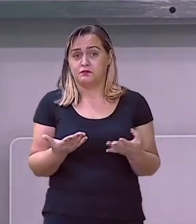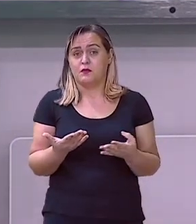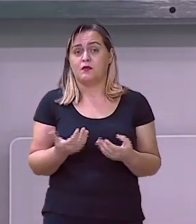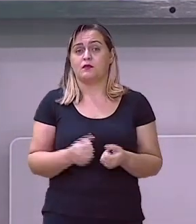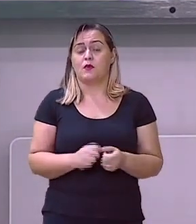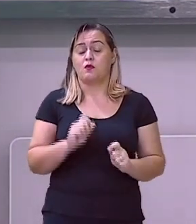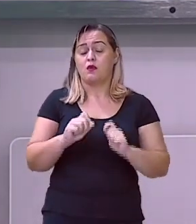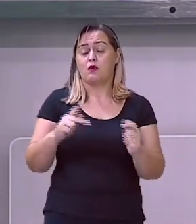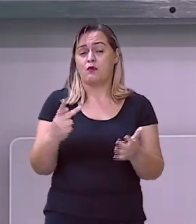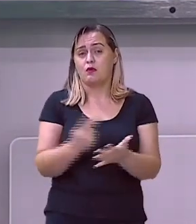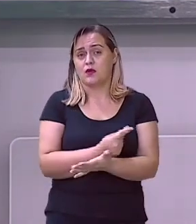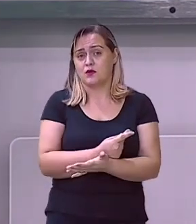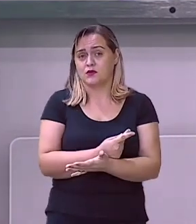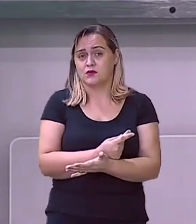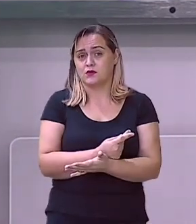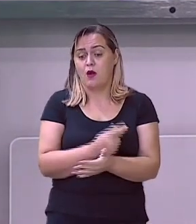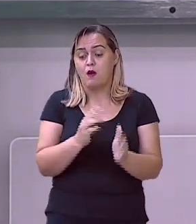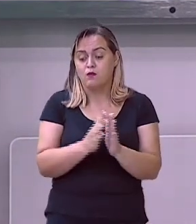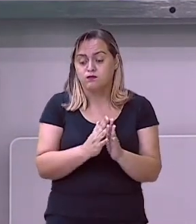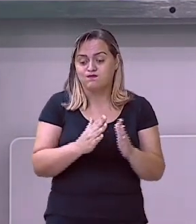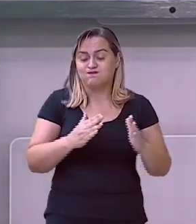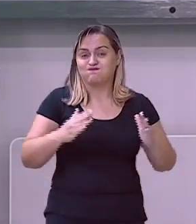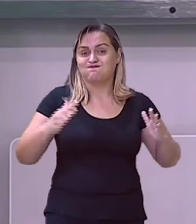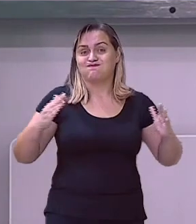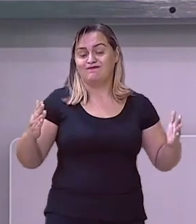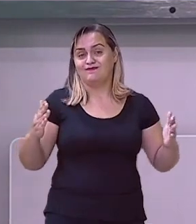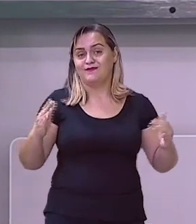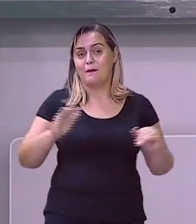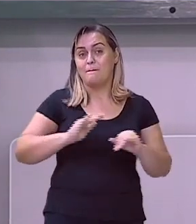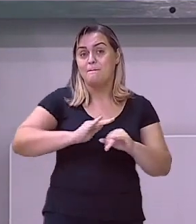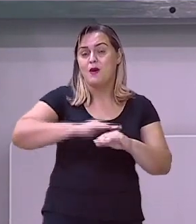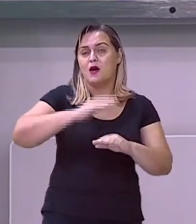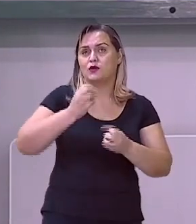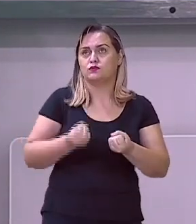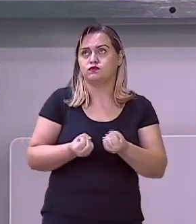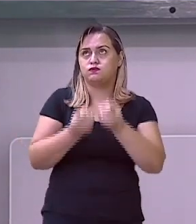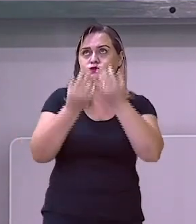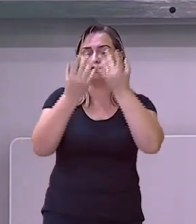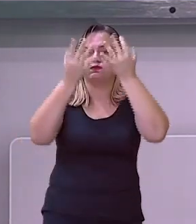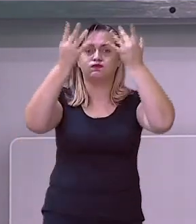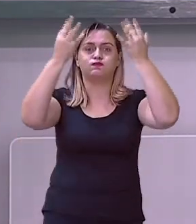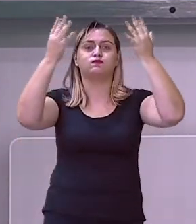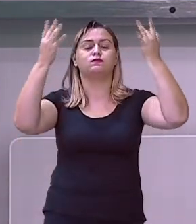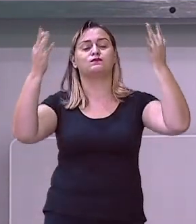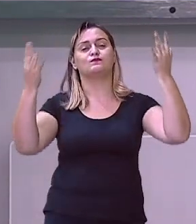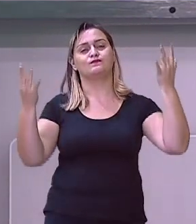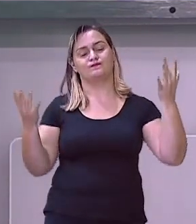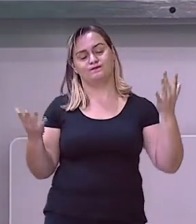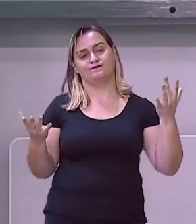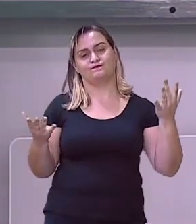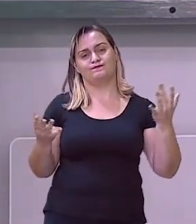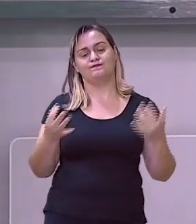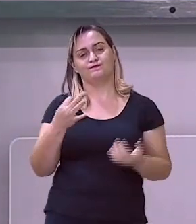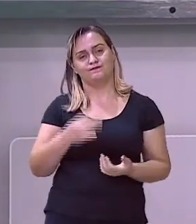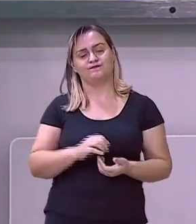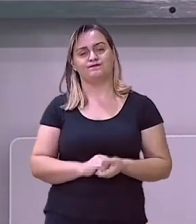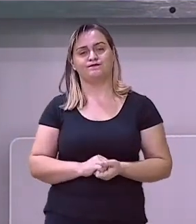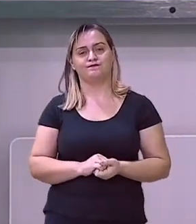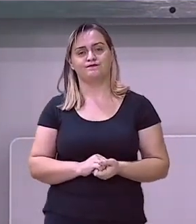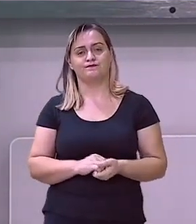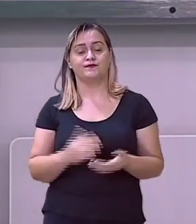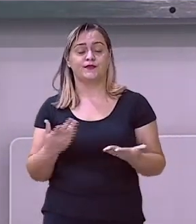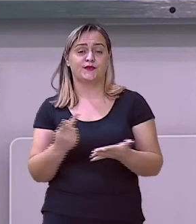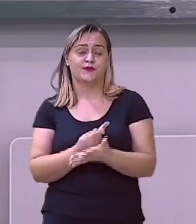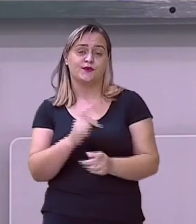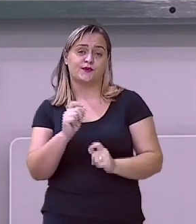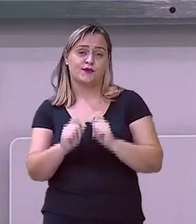aumentado esse processo do efeito estufa. E isso tem trazido danos